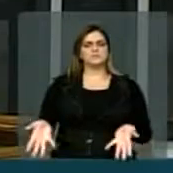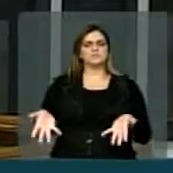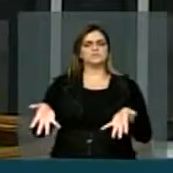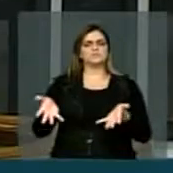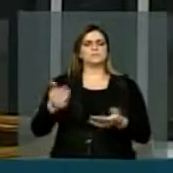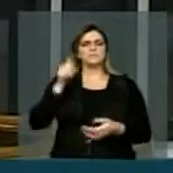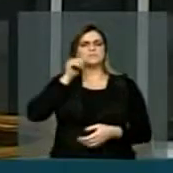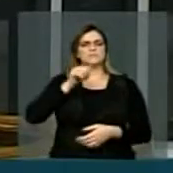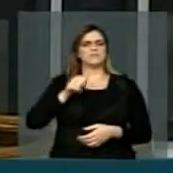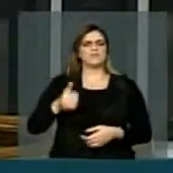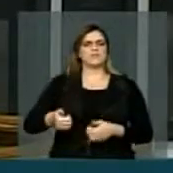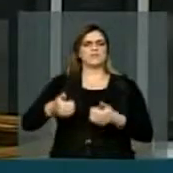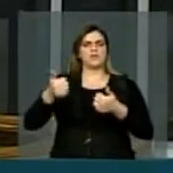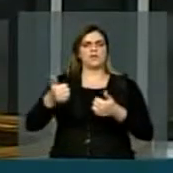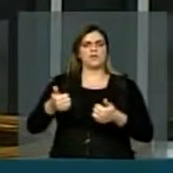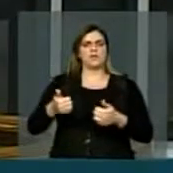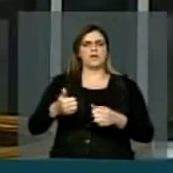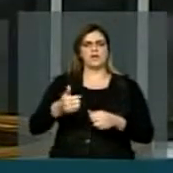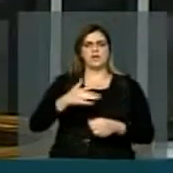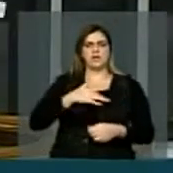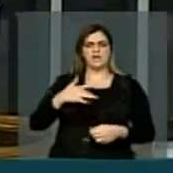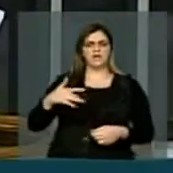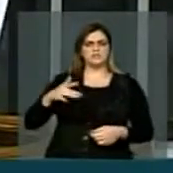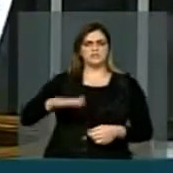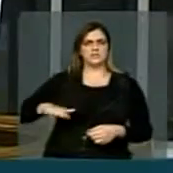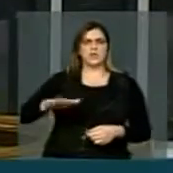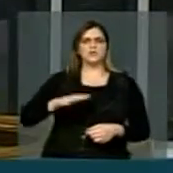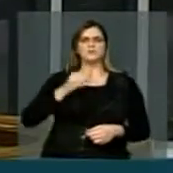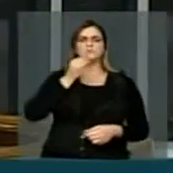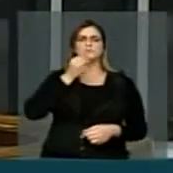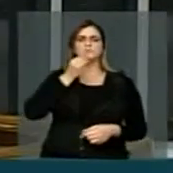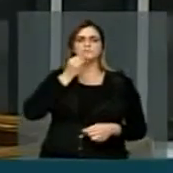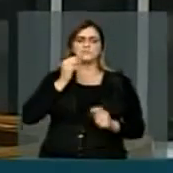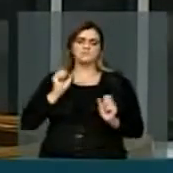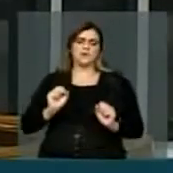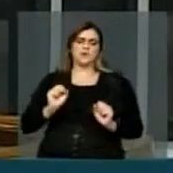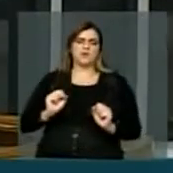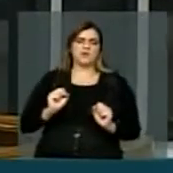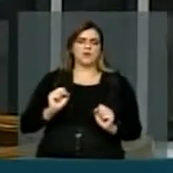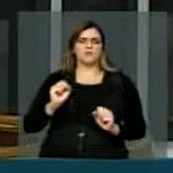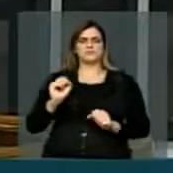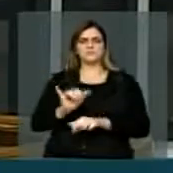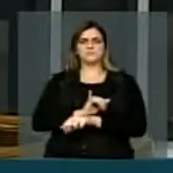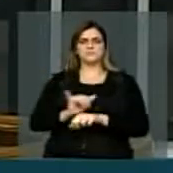materna, o setor de saúde pode adotar medidas